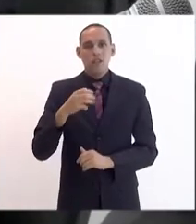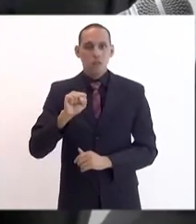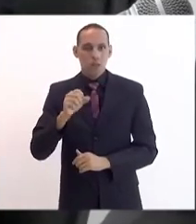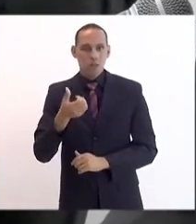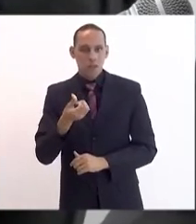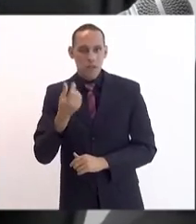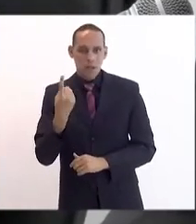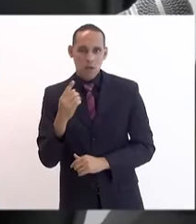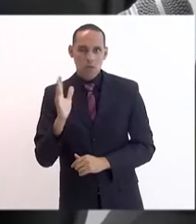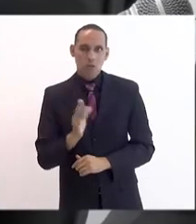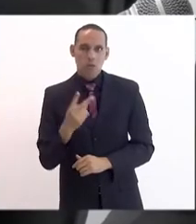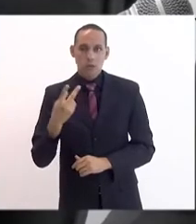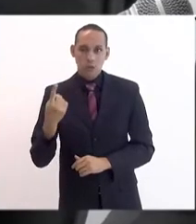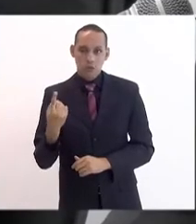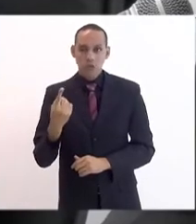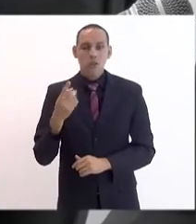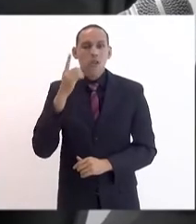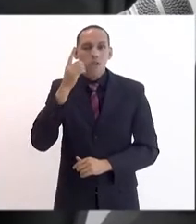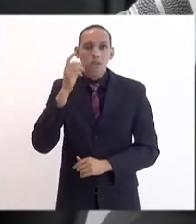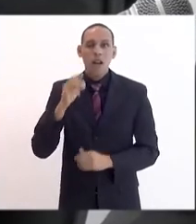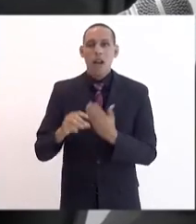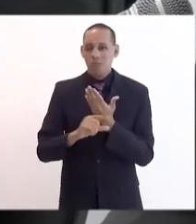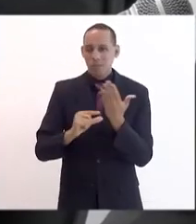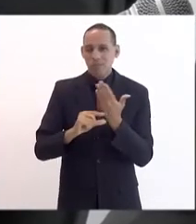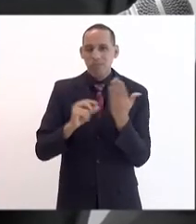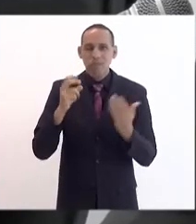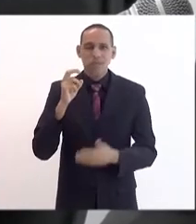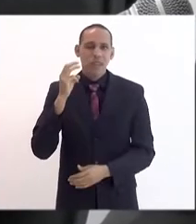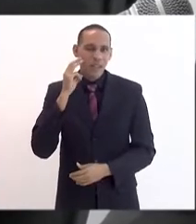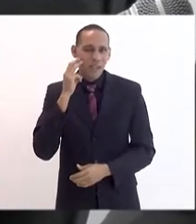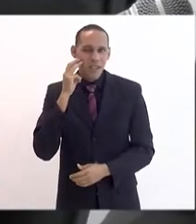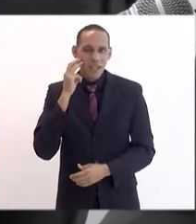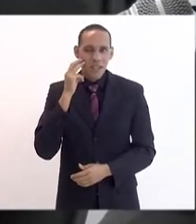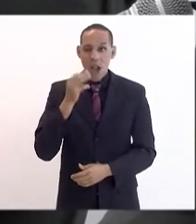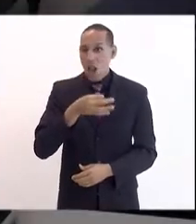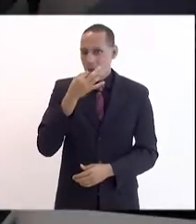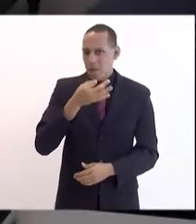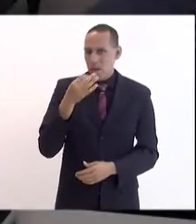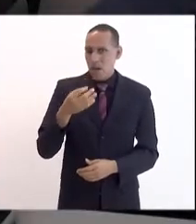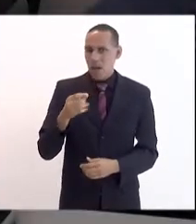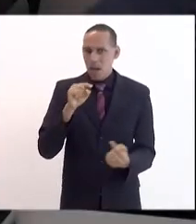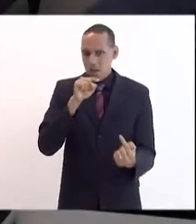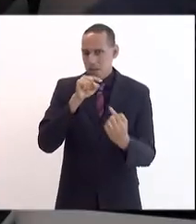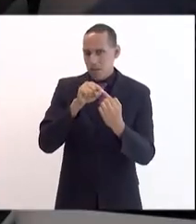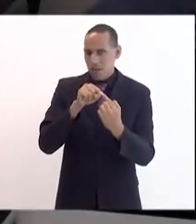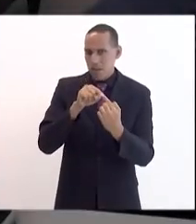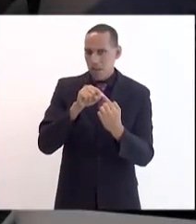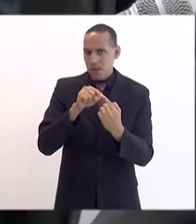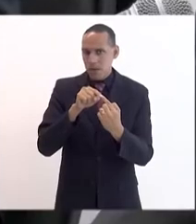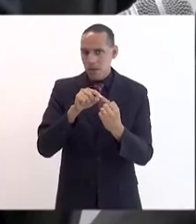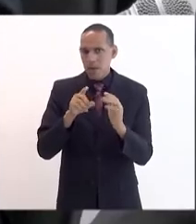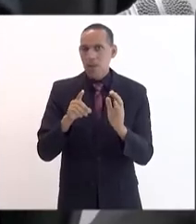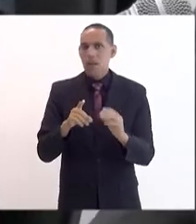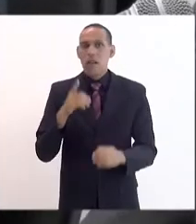do deputado Valdec Carneiro. O parecer é favorável às emendas? Acho que o relator. Deputado relator é o deputado